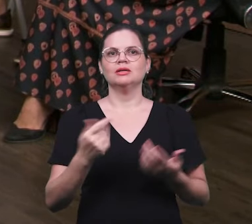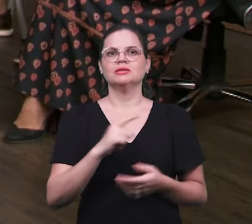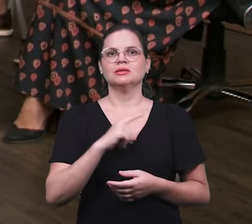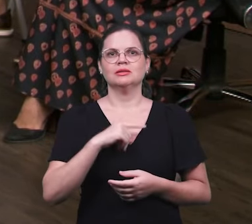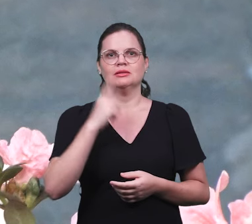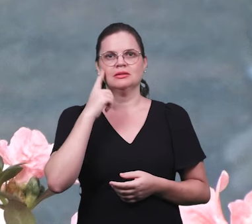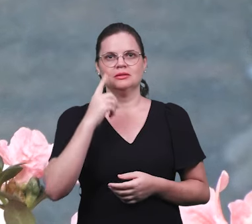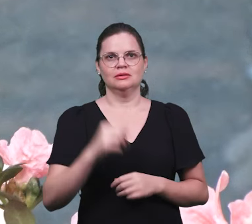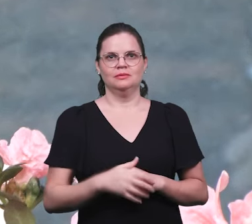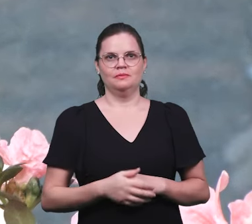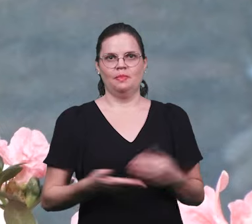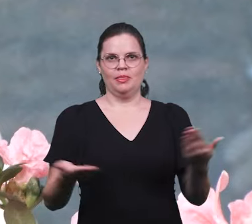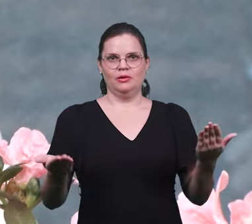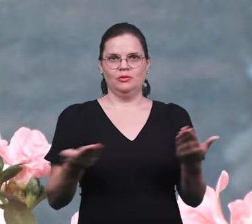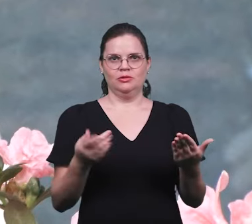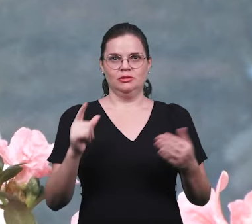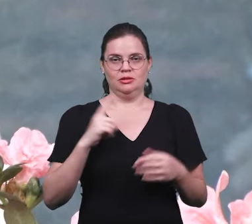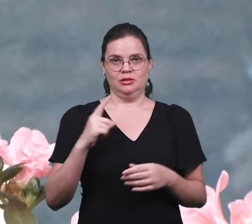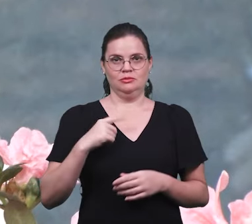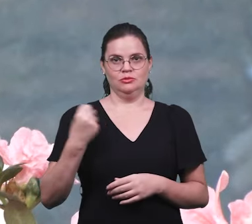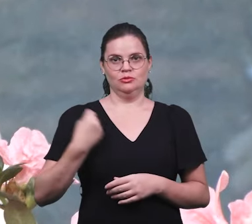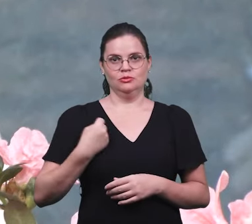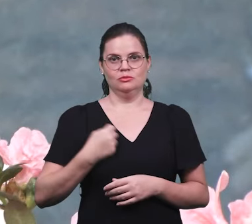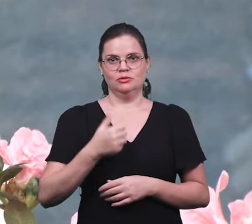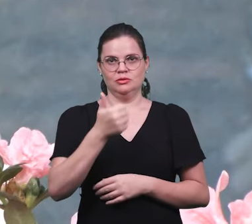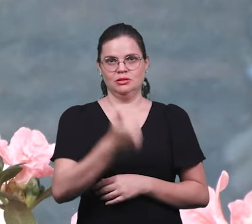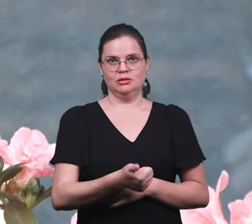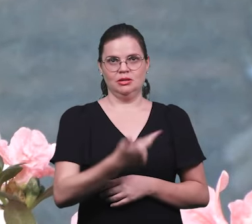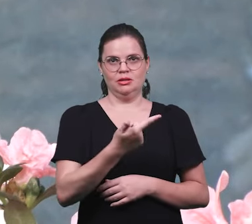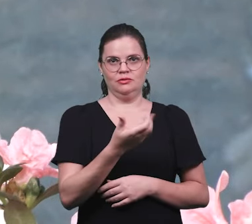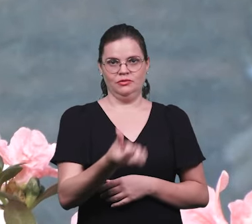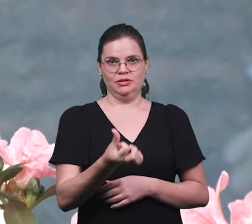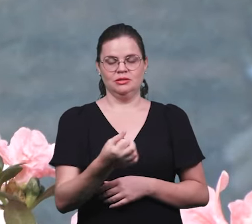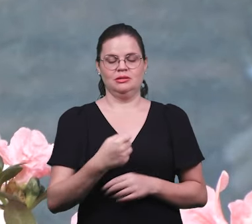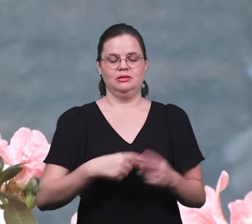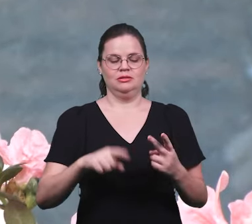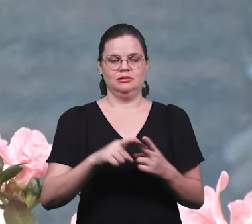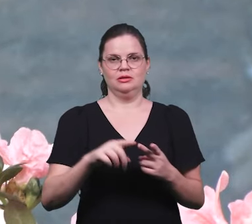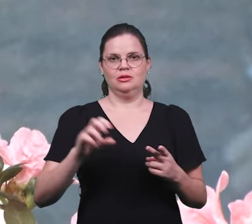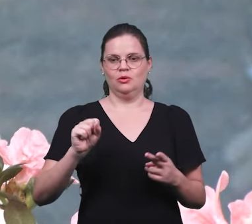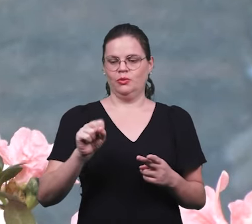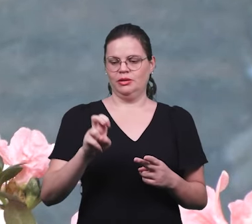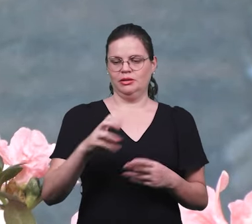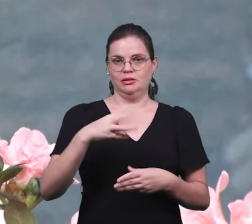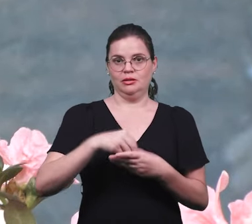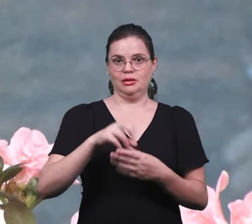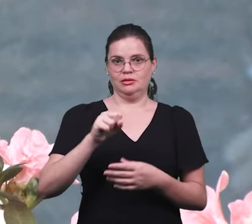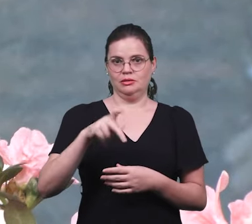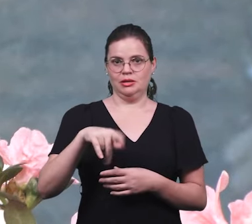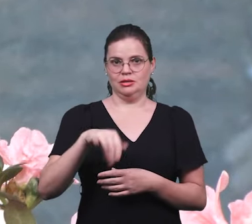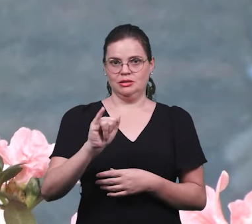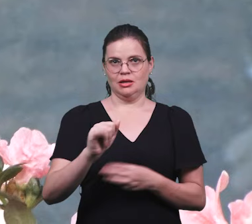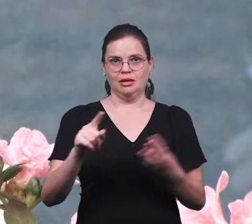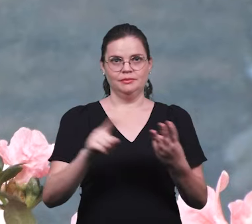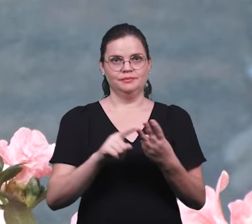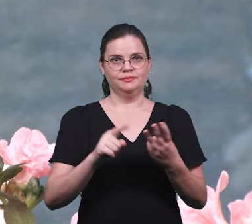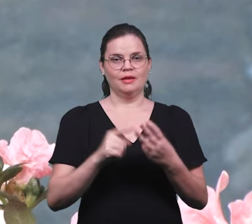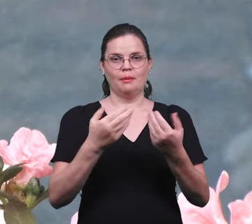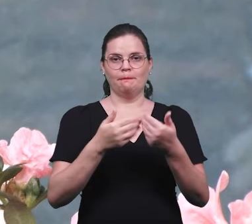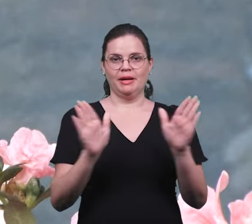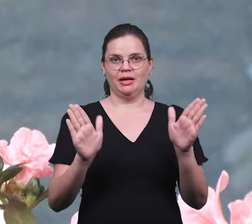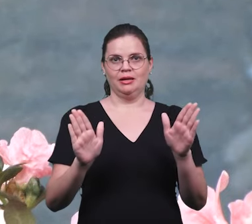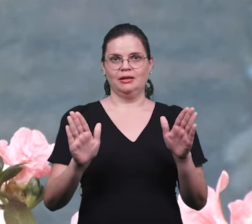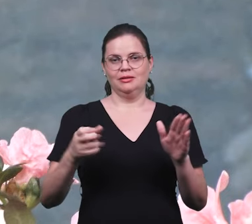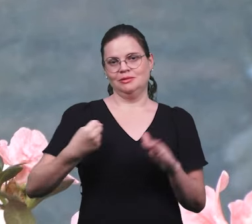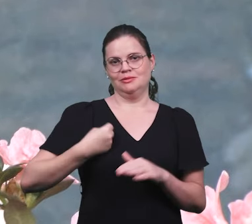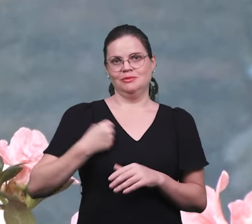temos hoje? Então, hoje nós estamos no canal 126 da Embratel, 85 Sky Livre e também nós